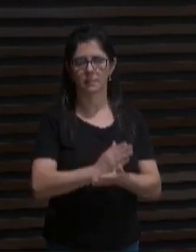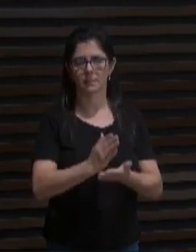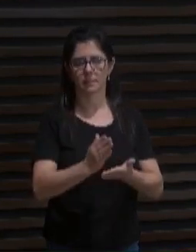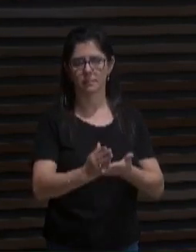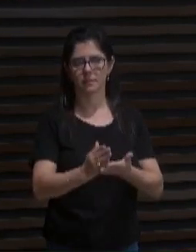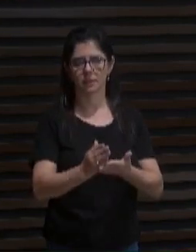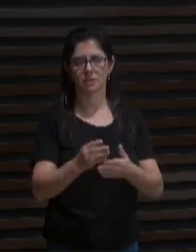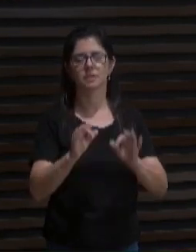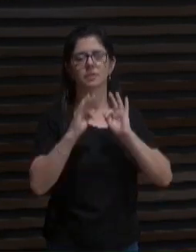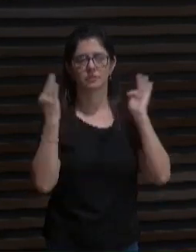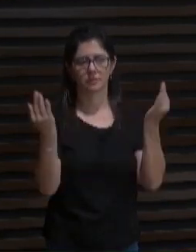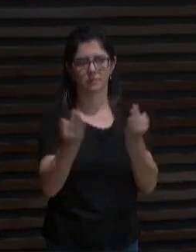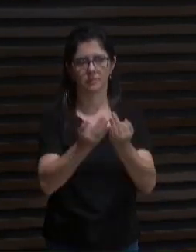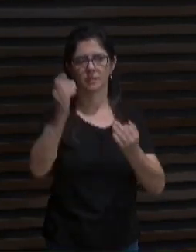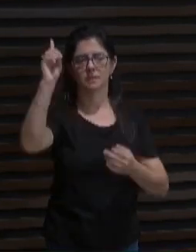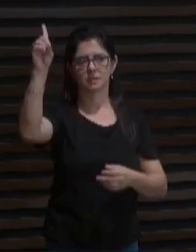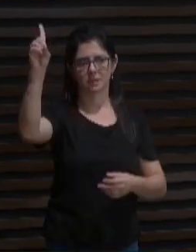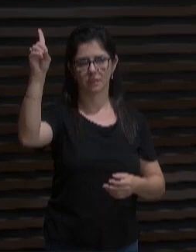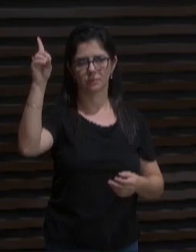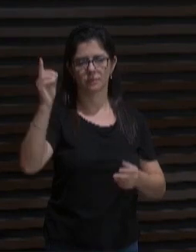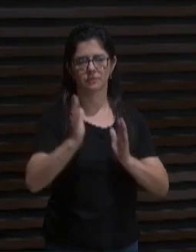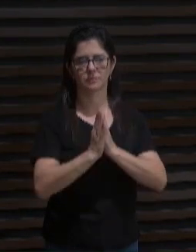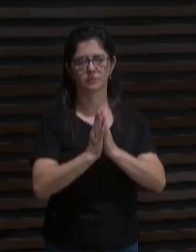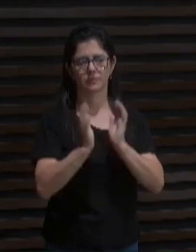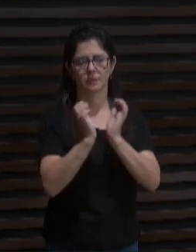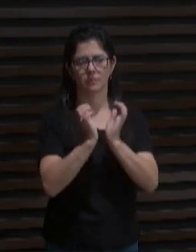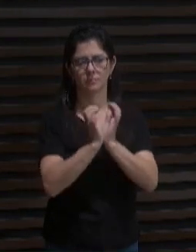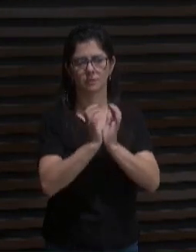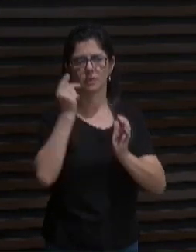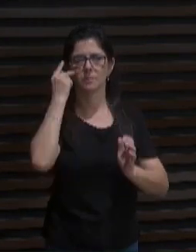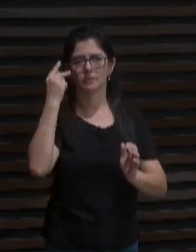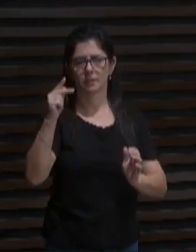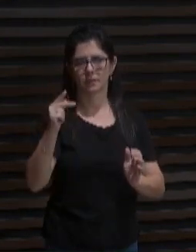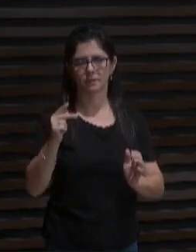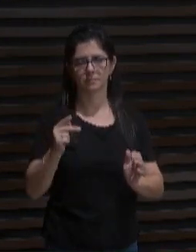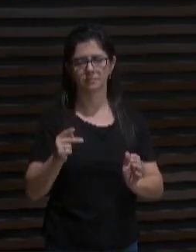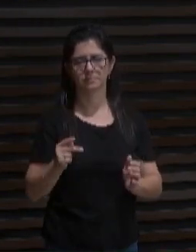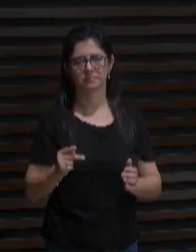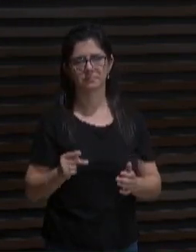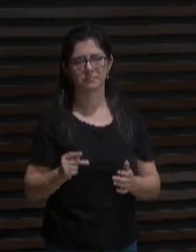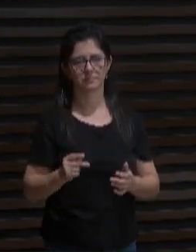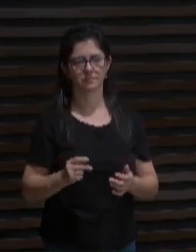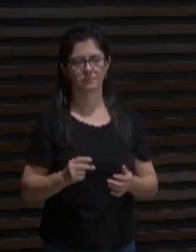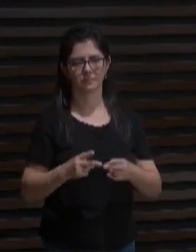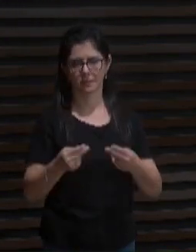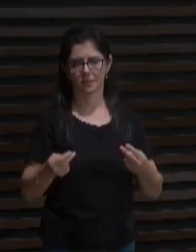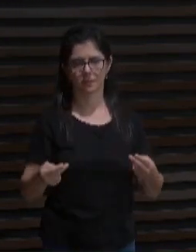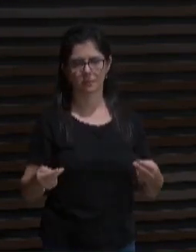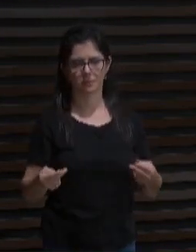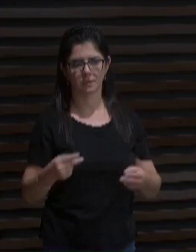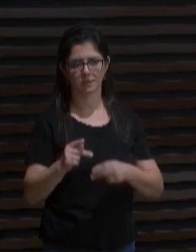interesse comum da igreja. Os salmos ensinam muito bem essa prática. Por isso mesmo,